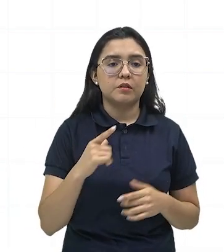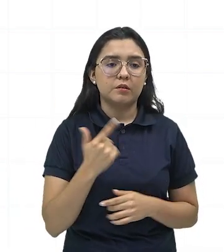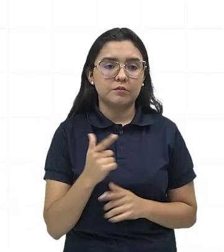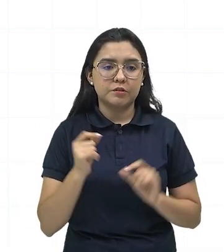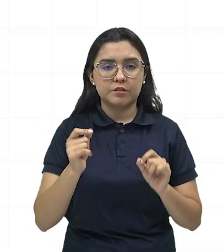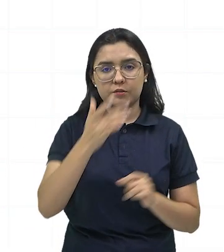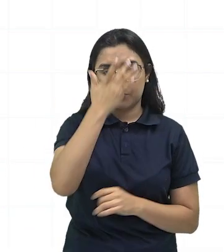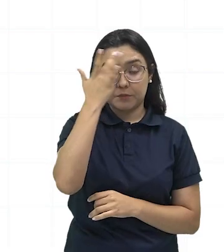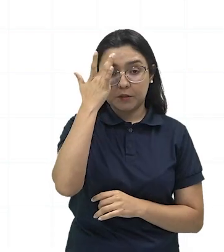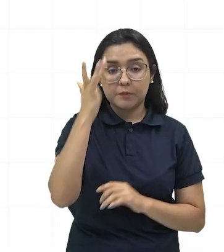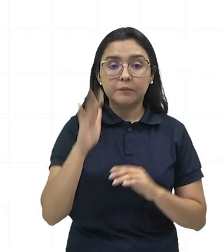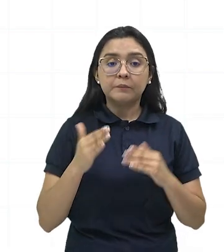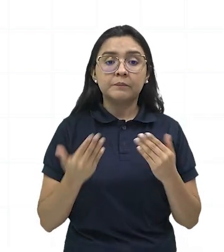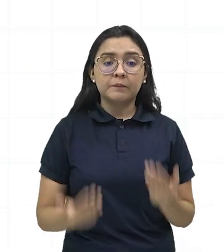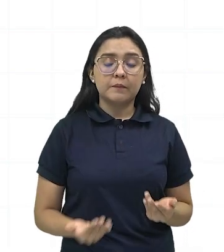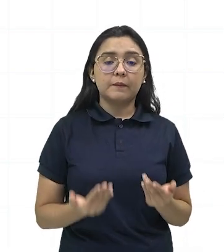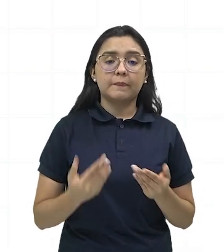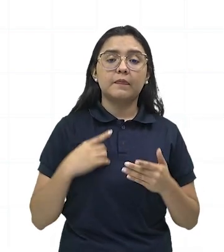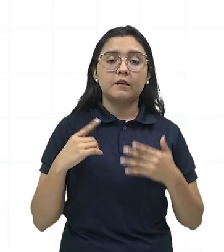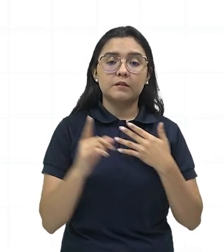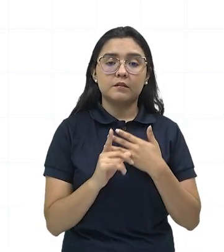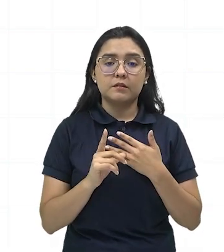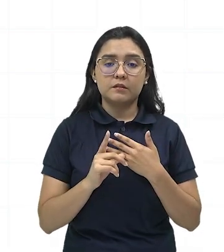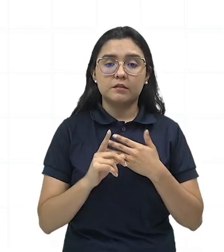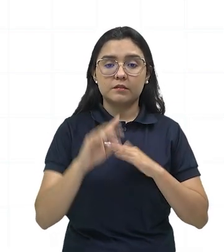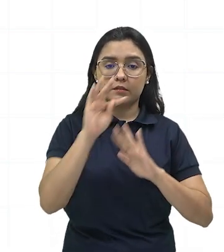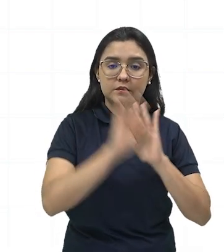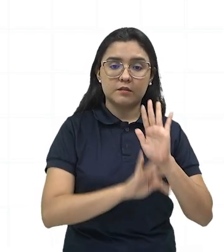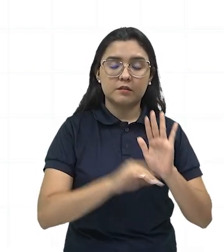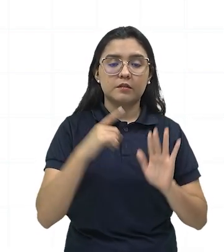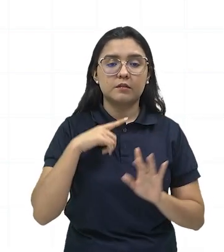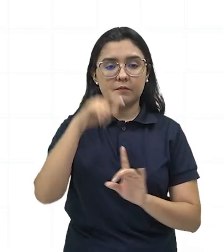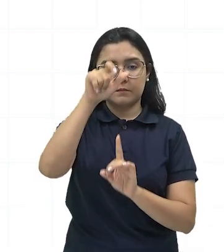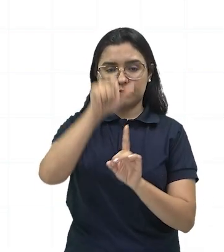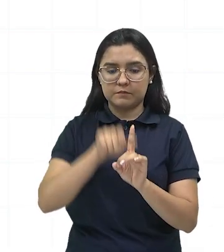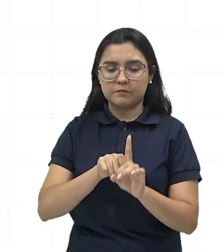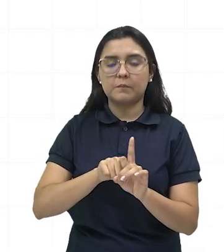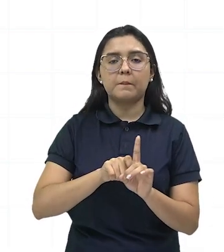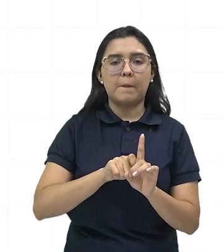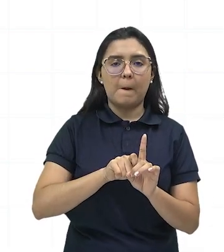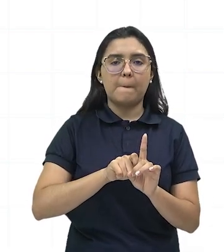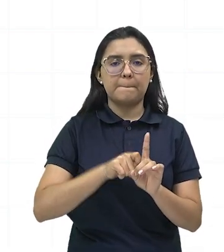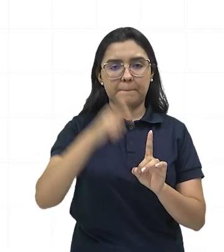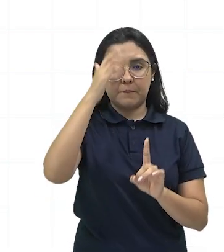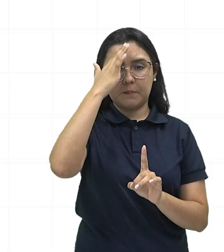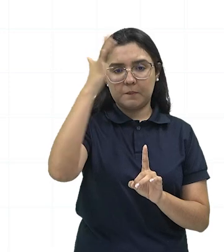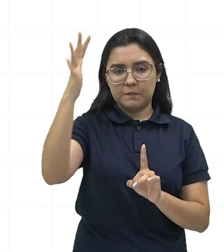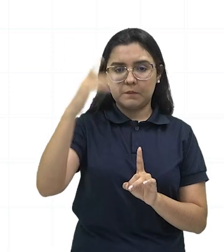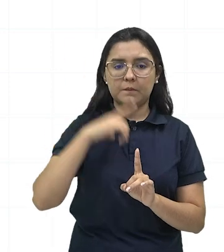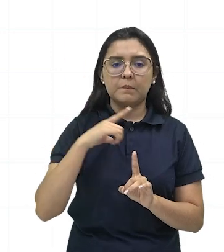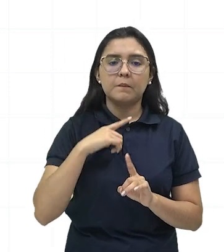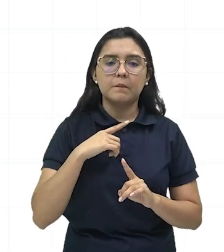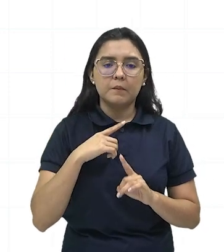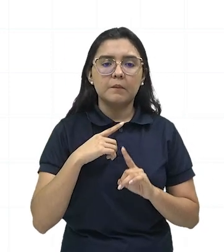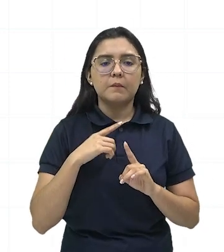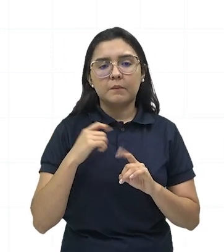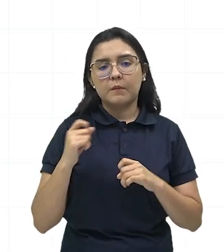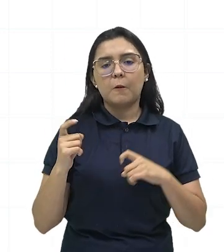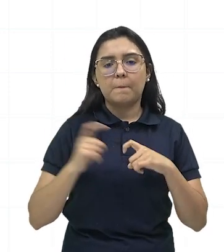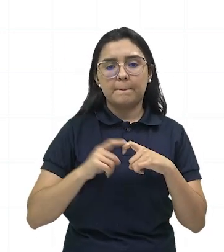Então, nessa obra, nós vamos ter como personagem principal o Dr. Simão Bacamarte, que ele é um médico